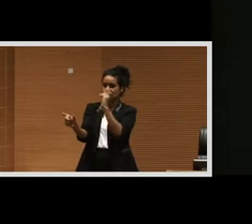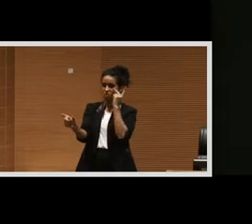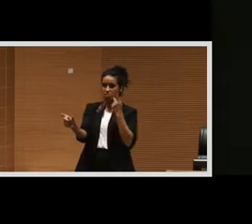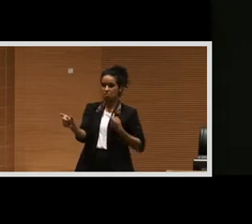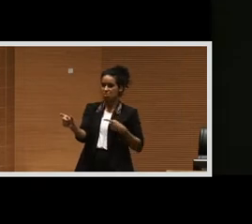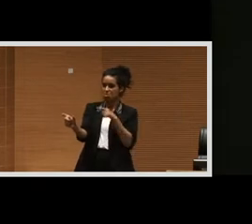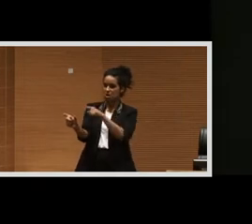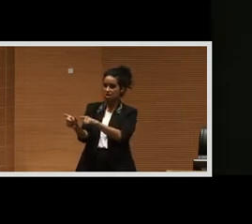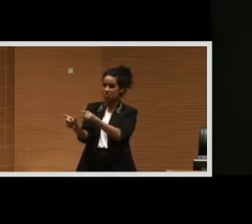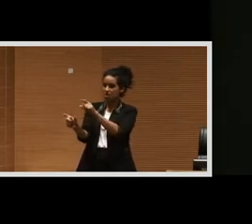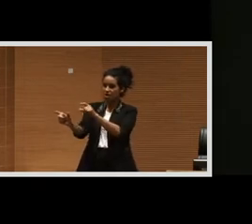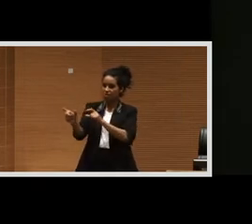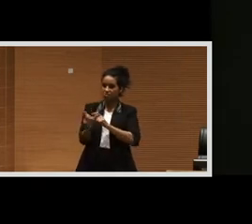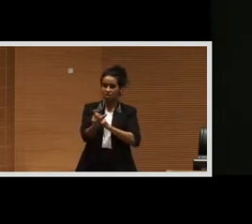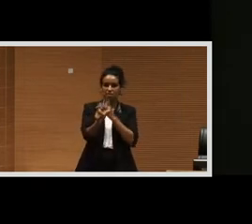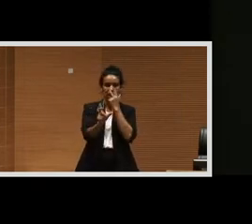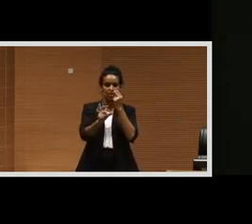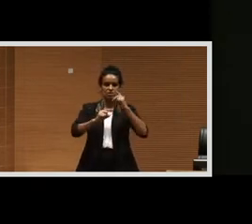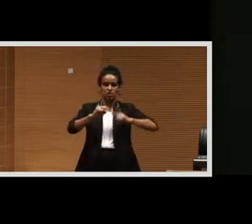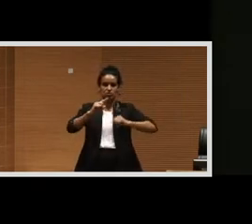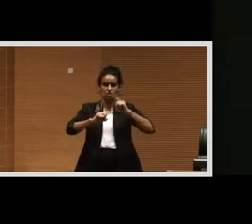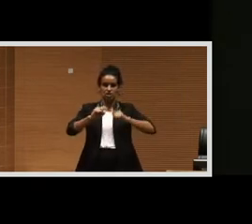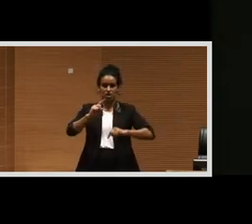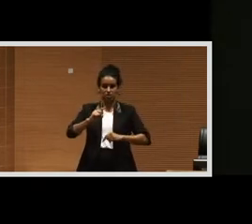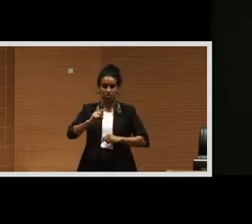reduzir a vida à mercadoria.